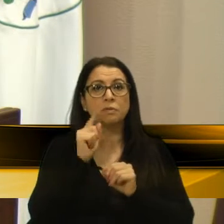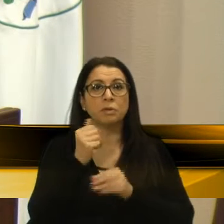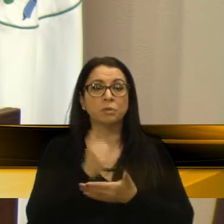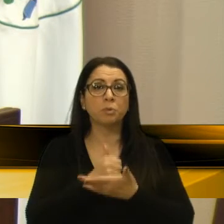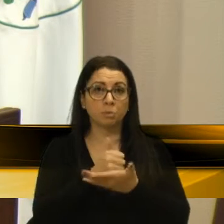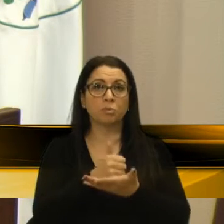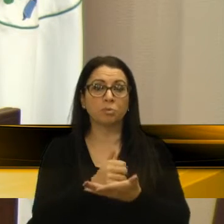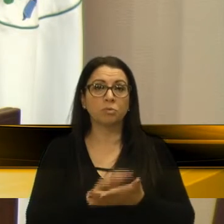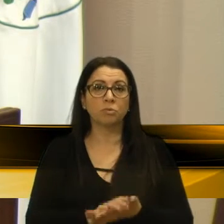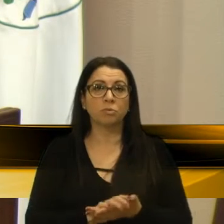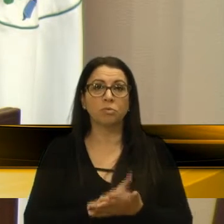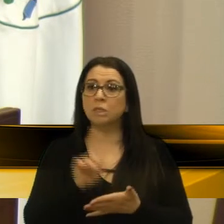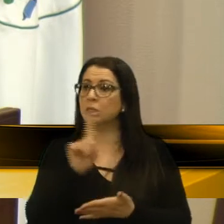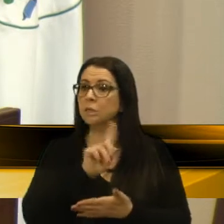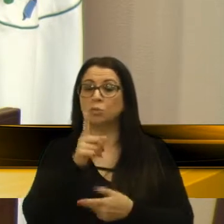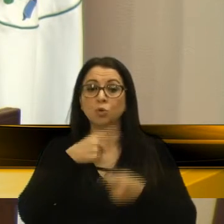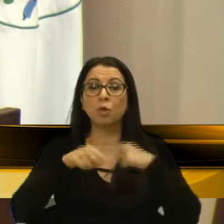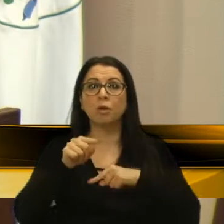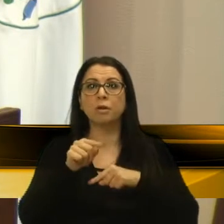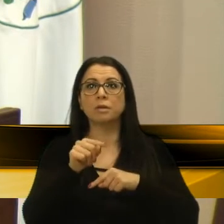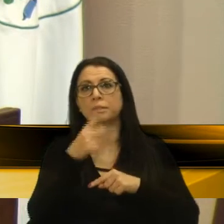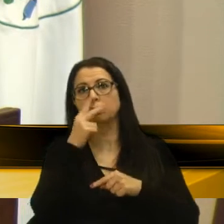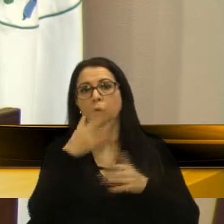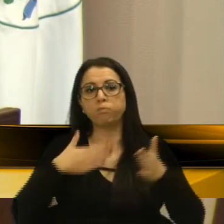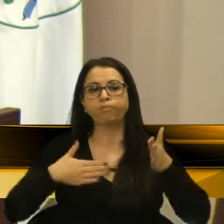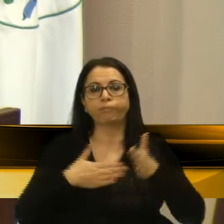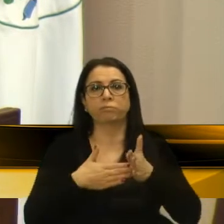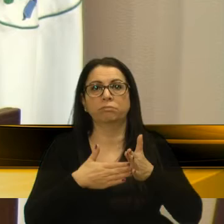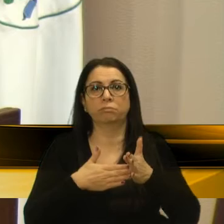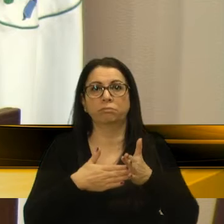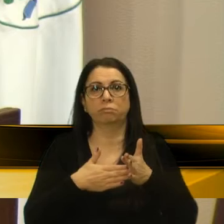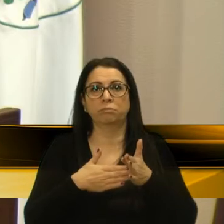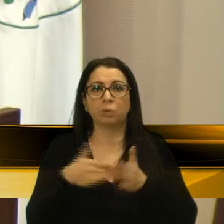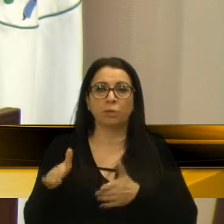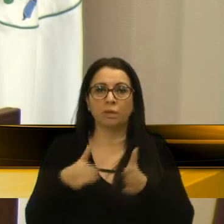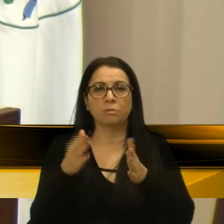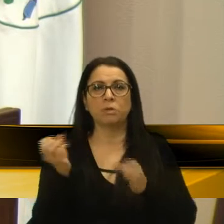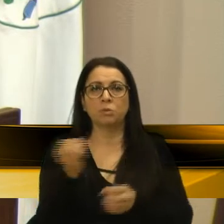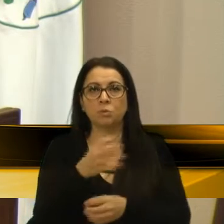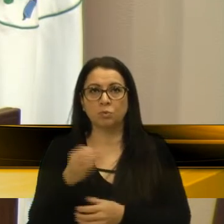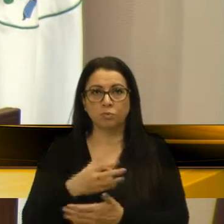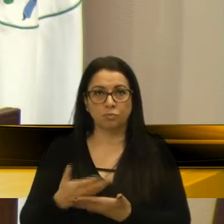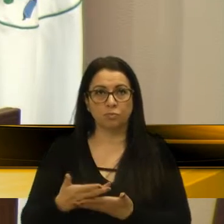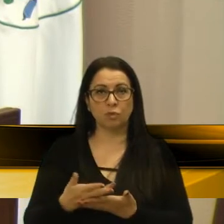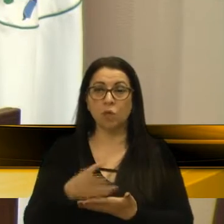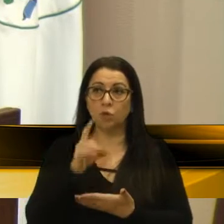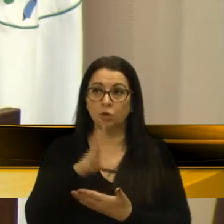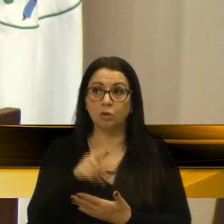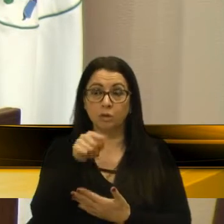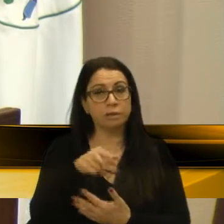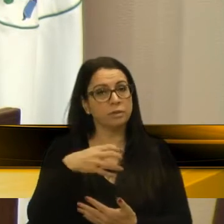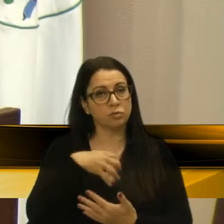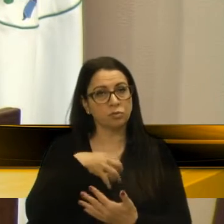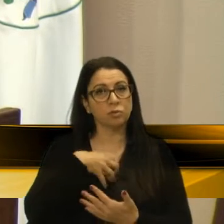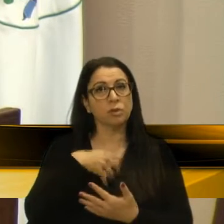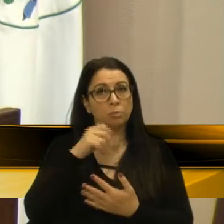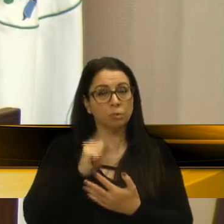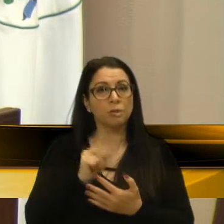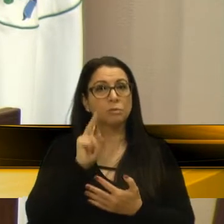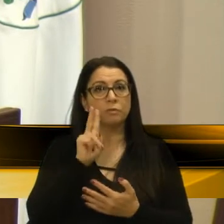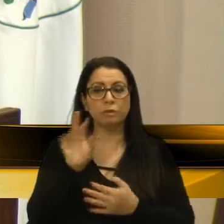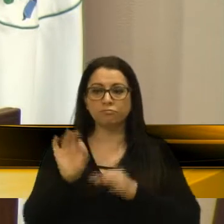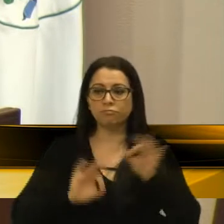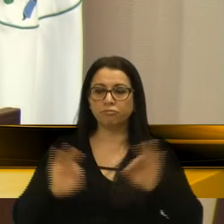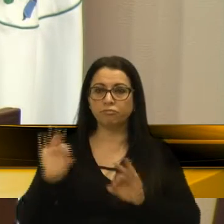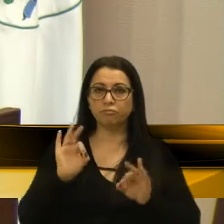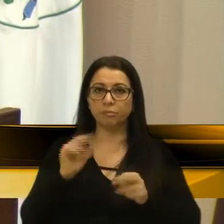apoio e não tornem-se obstáculos no caminho da inovação. Somente desta forma poderemos preparar